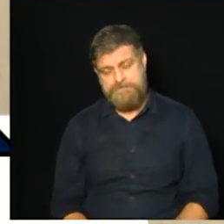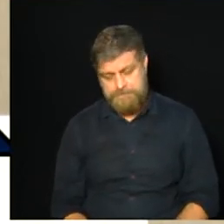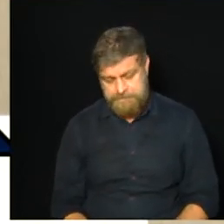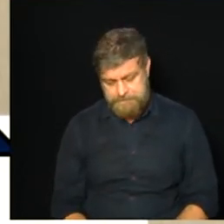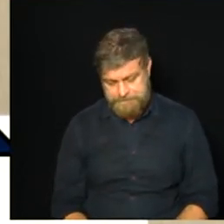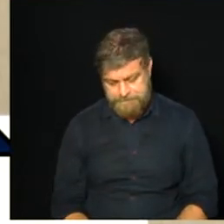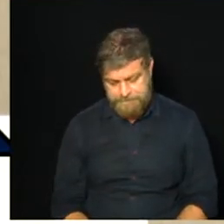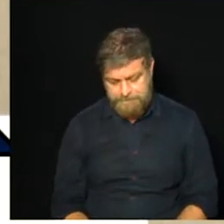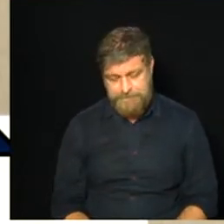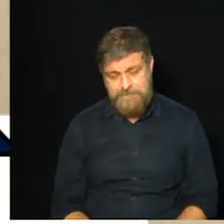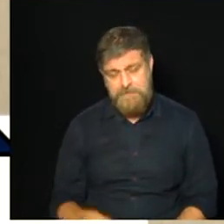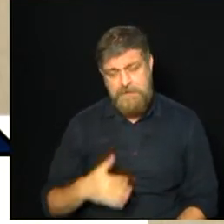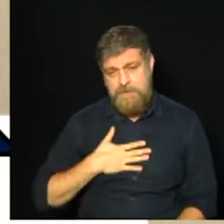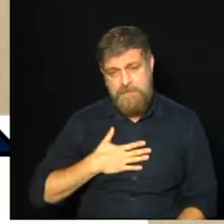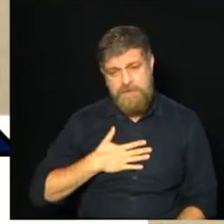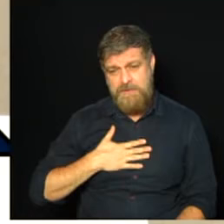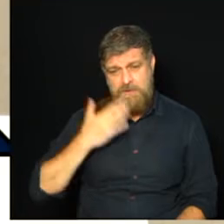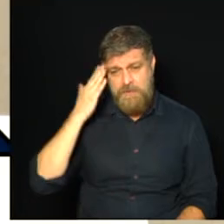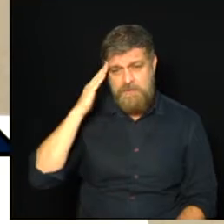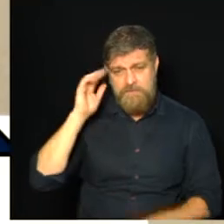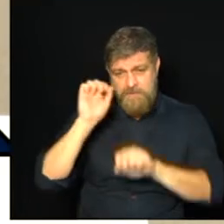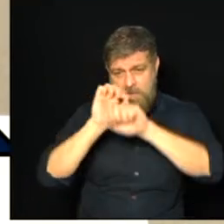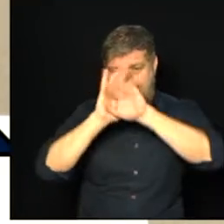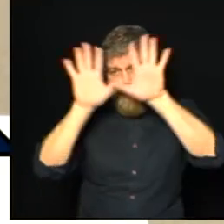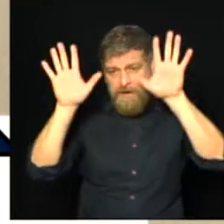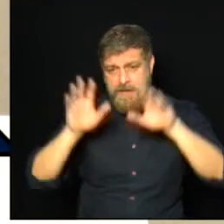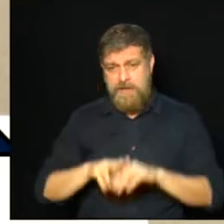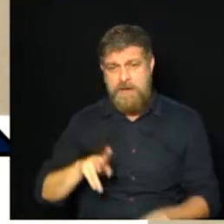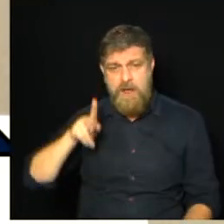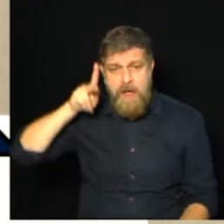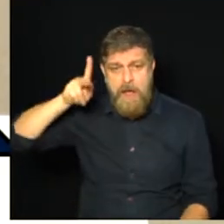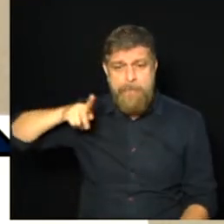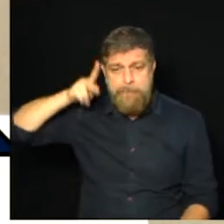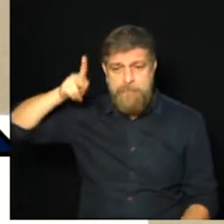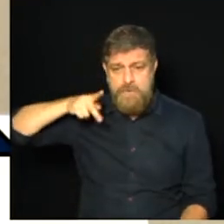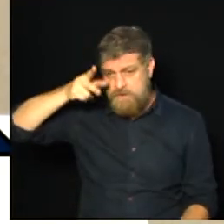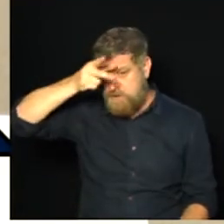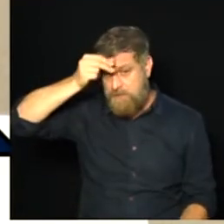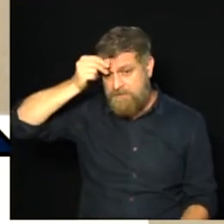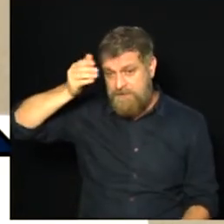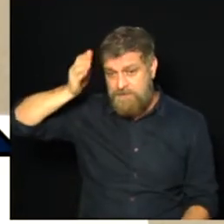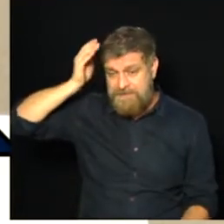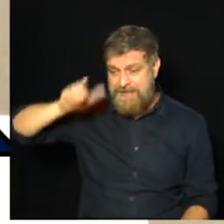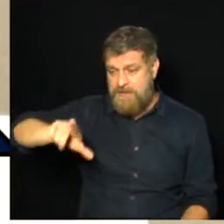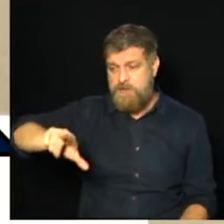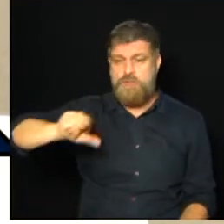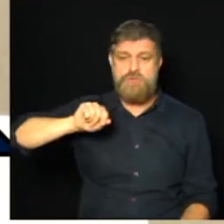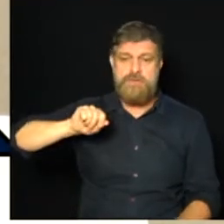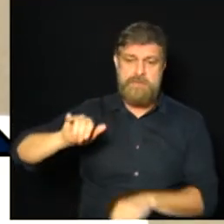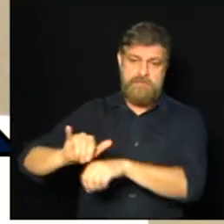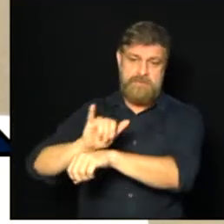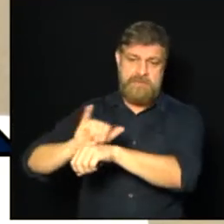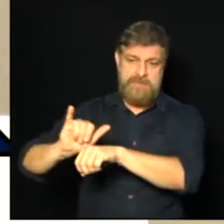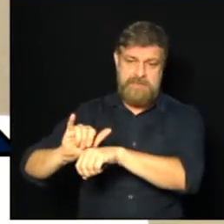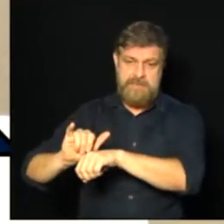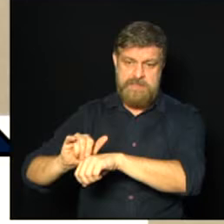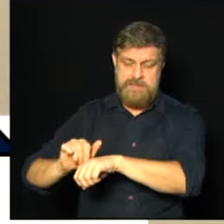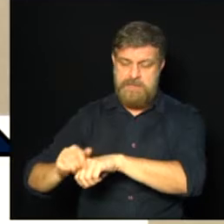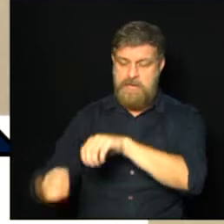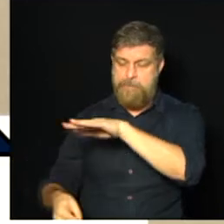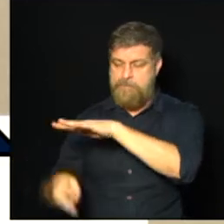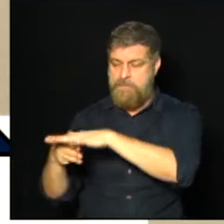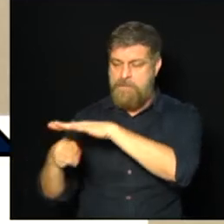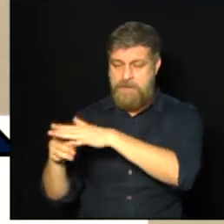ficou claro aqui para a gente que é uma opção política do governo, porque, como o próprio presidente